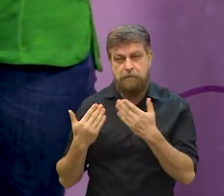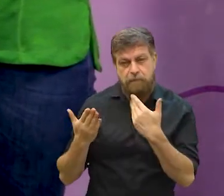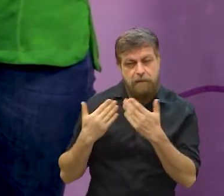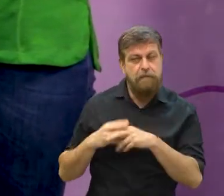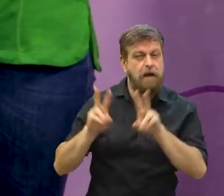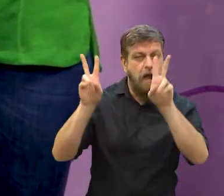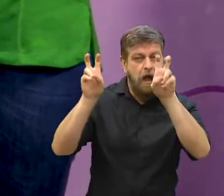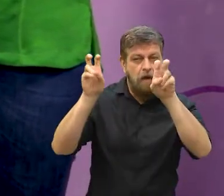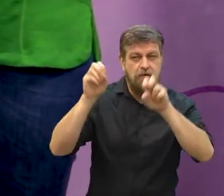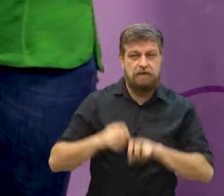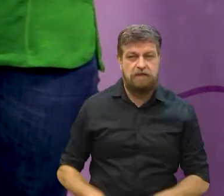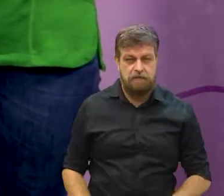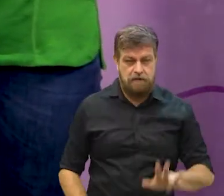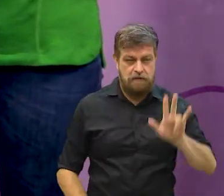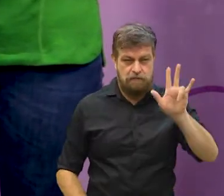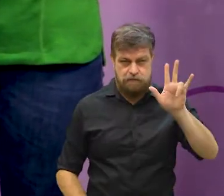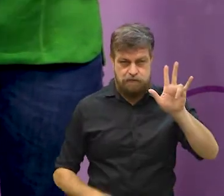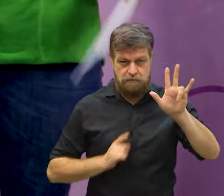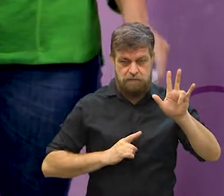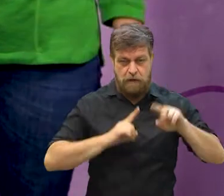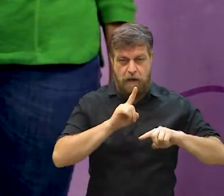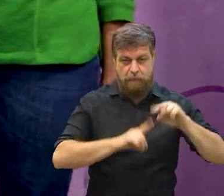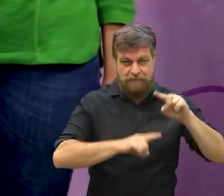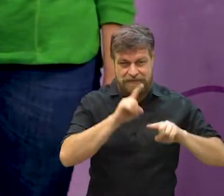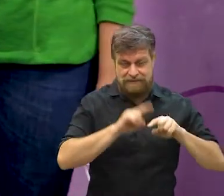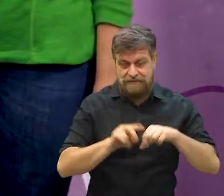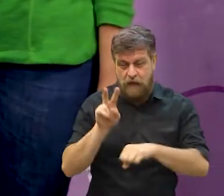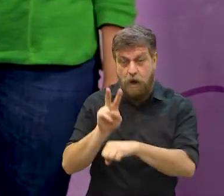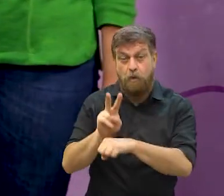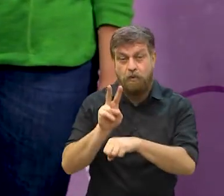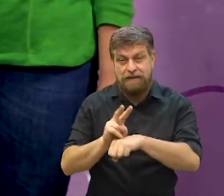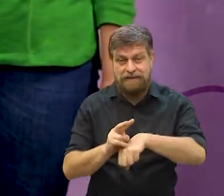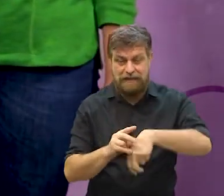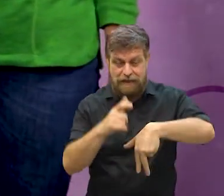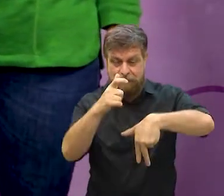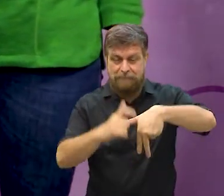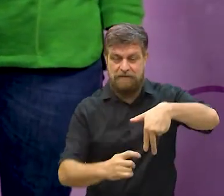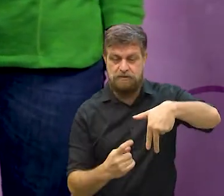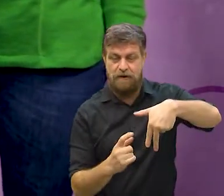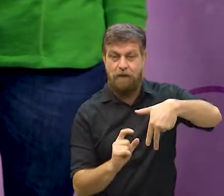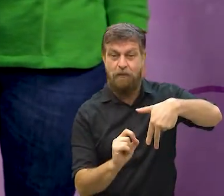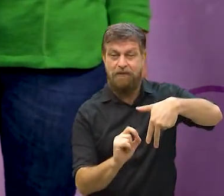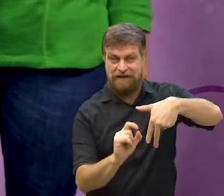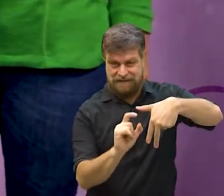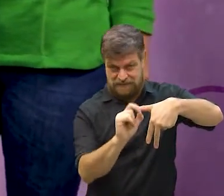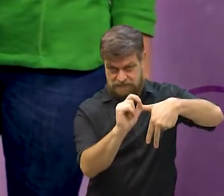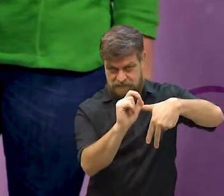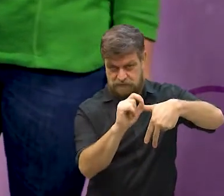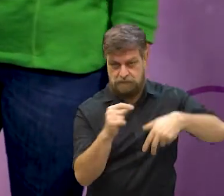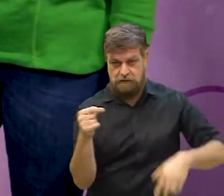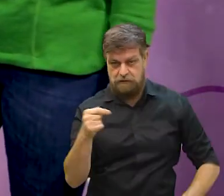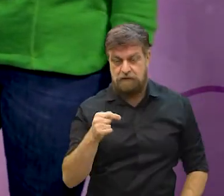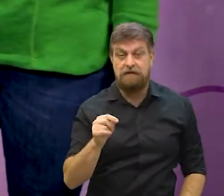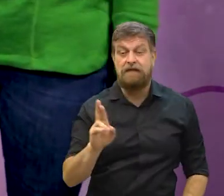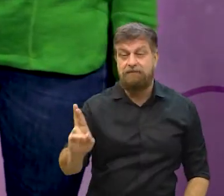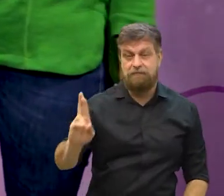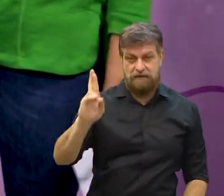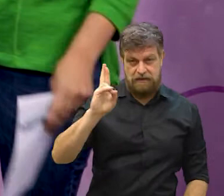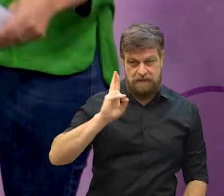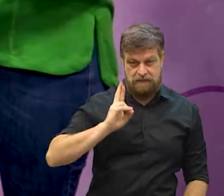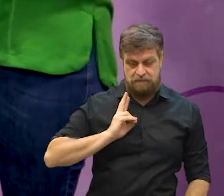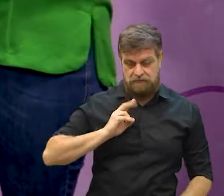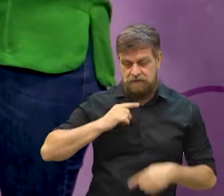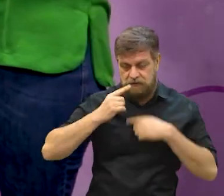tema: canabinoides podem ter efeitos no tratamento de câncer? Quem vai responder esta pergunta e